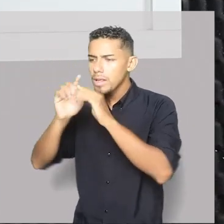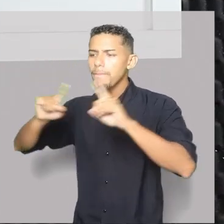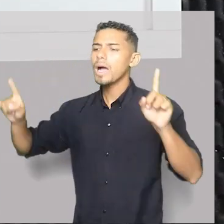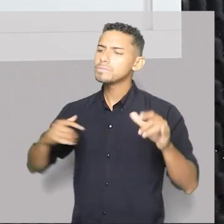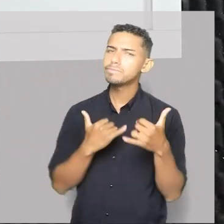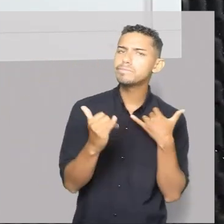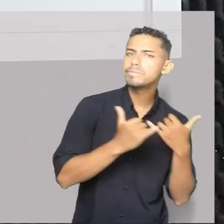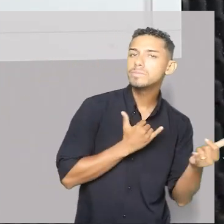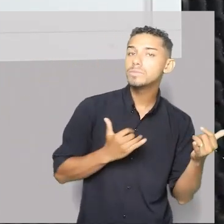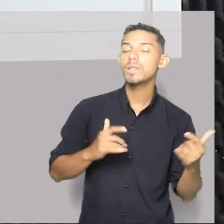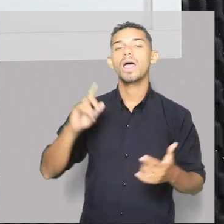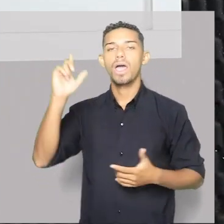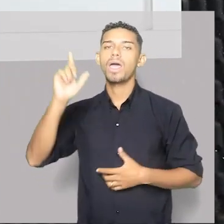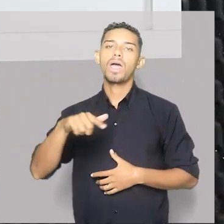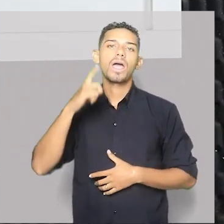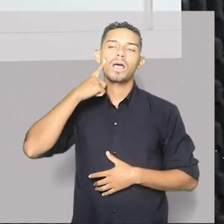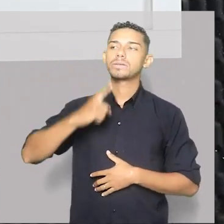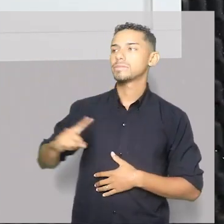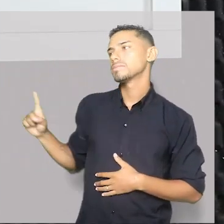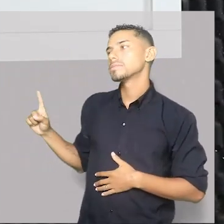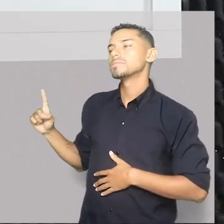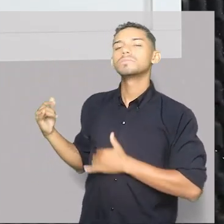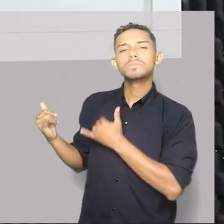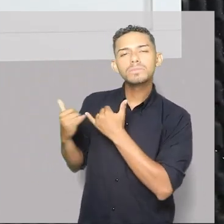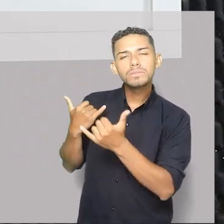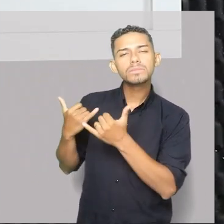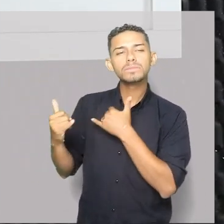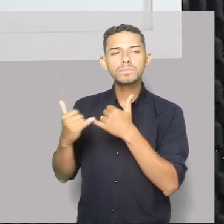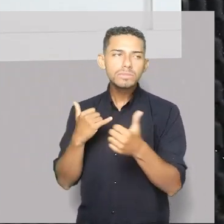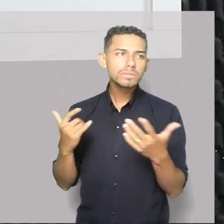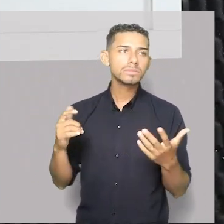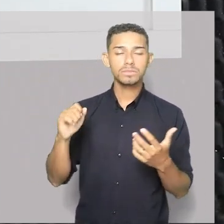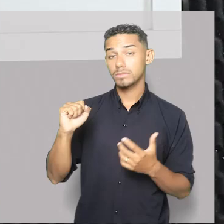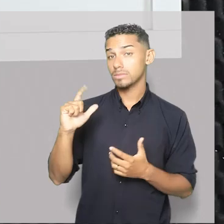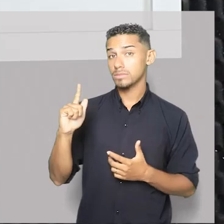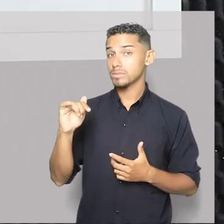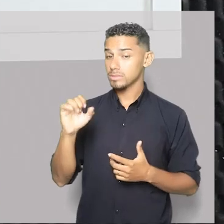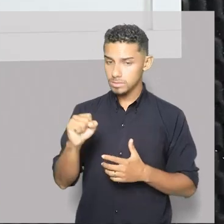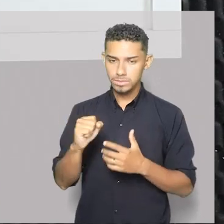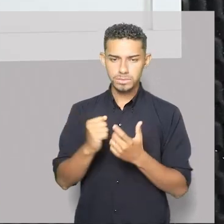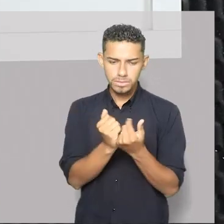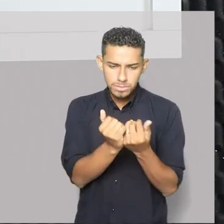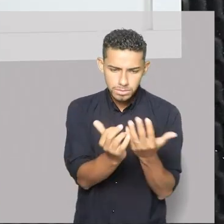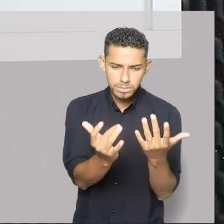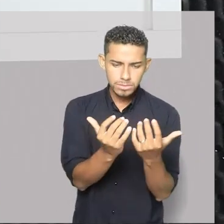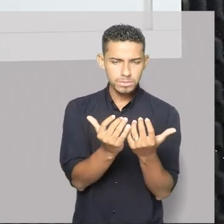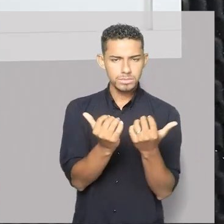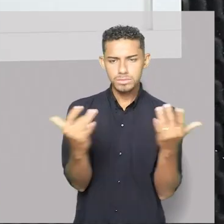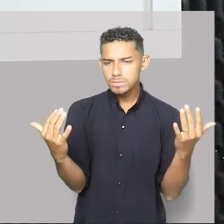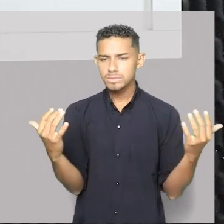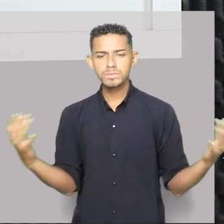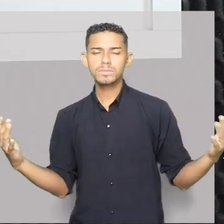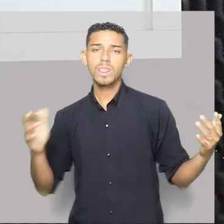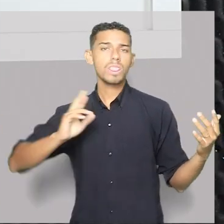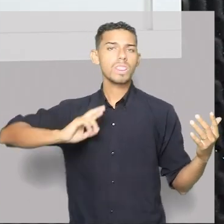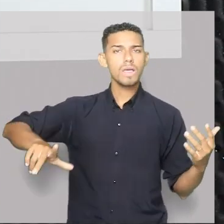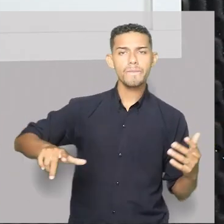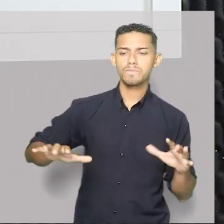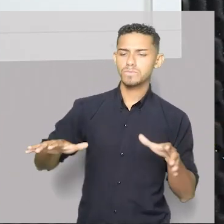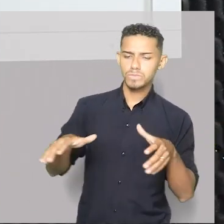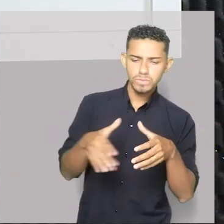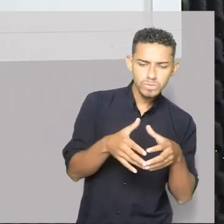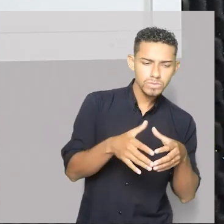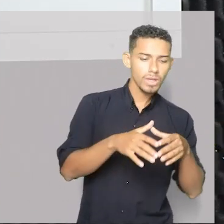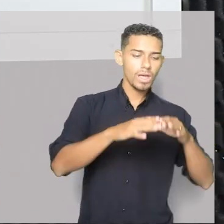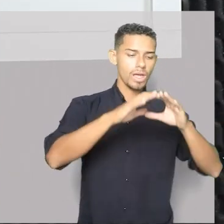que têm uma similaridade, não fazem parte do mesmo reino, não fazem parte do mesmo grupo, mas existe